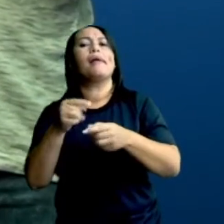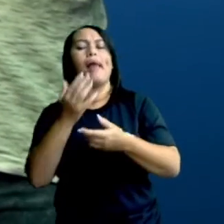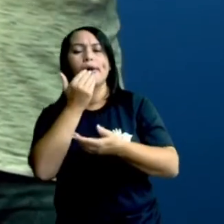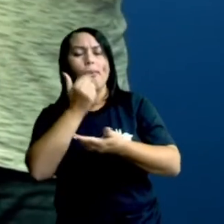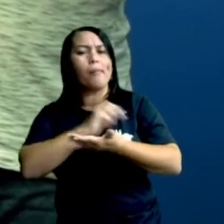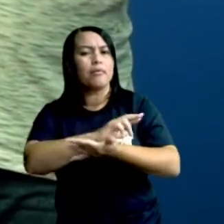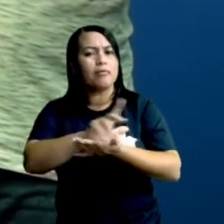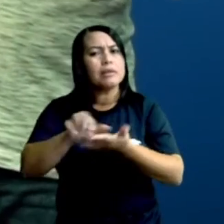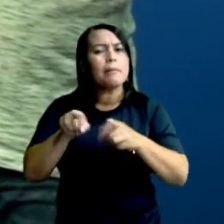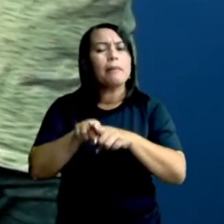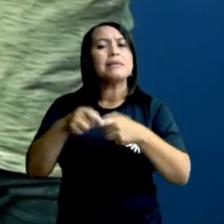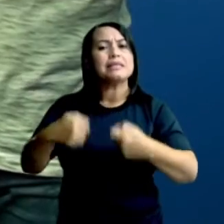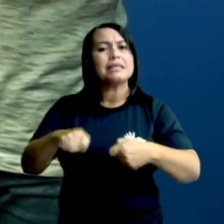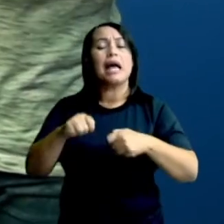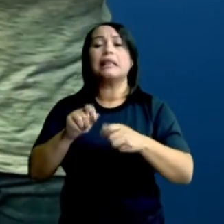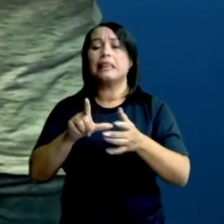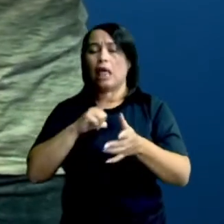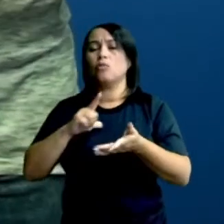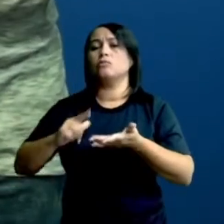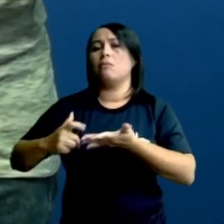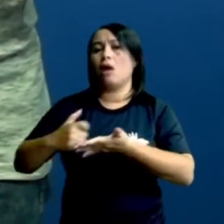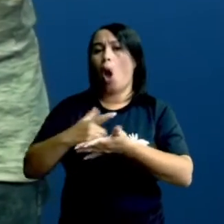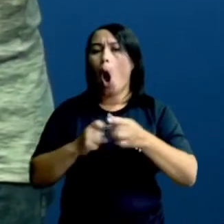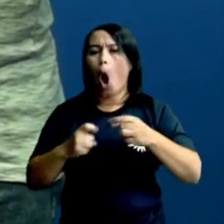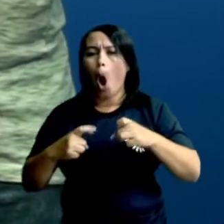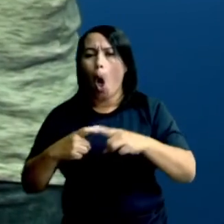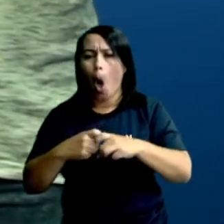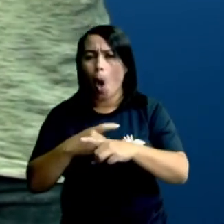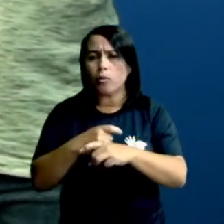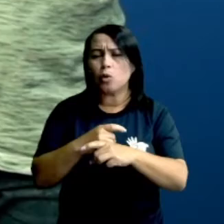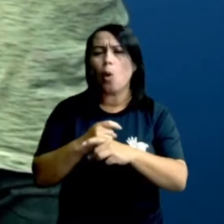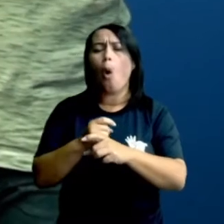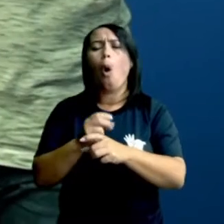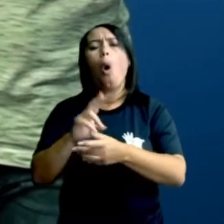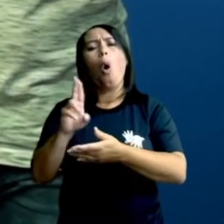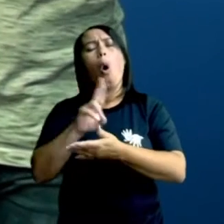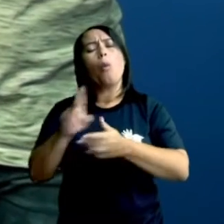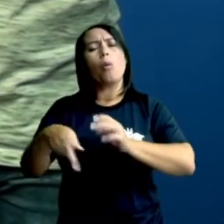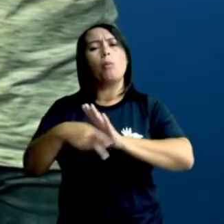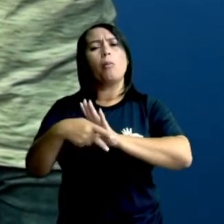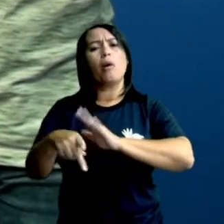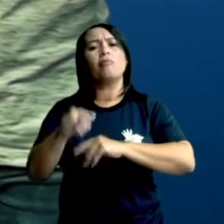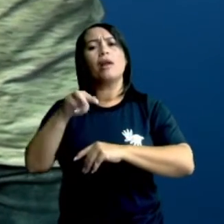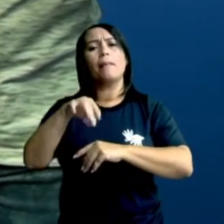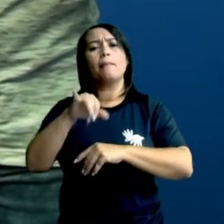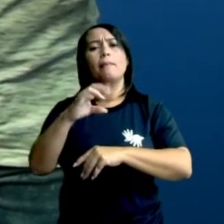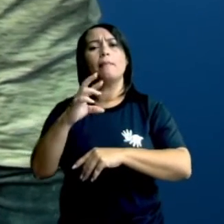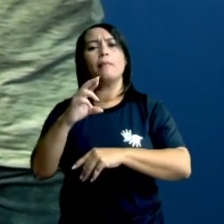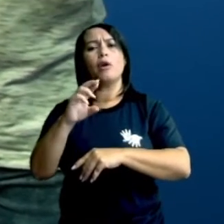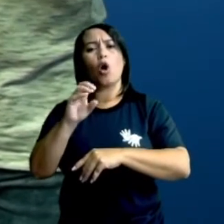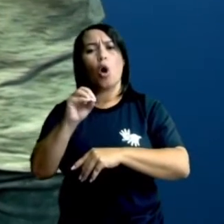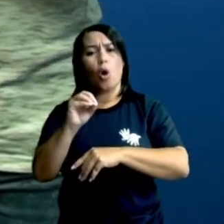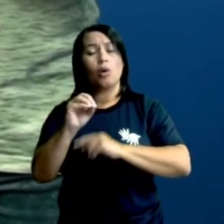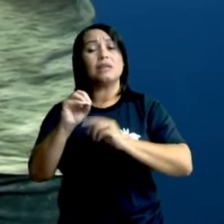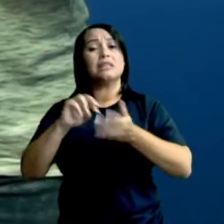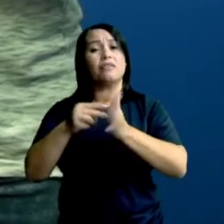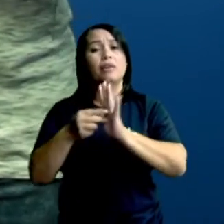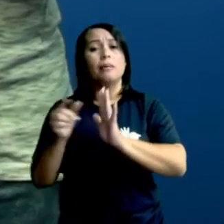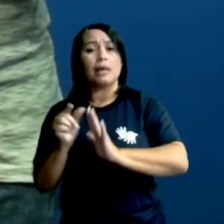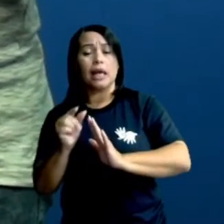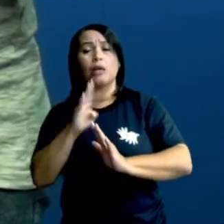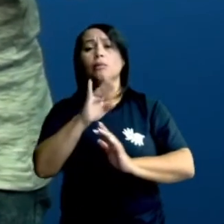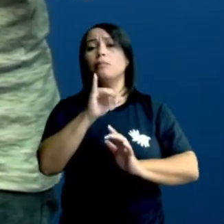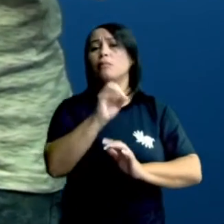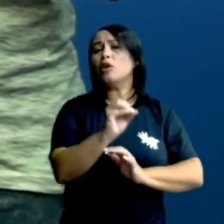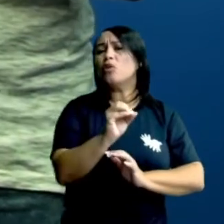alimentos. Então, o que são esses micróbios? Como o próprio nome diz, né, sua origem, micro quer dizer pequeno e bio, vida.